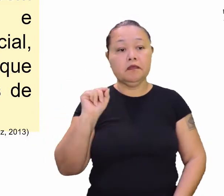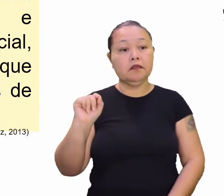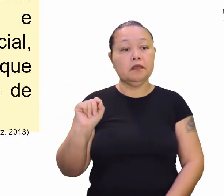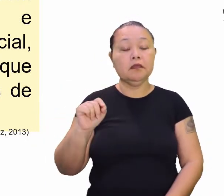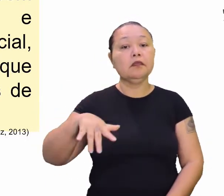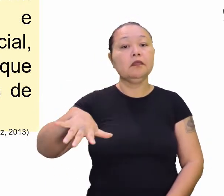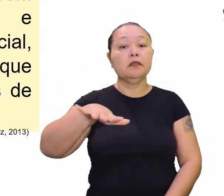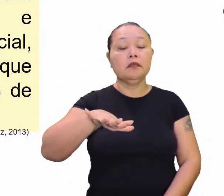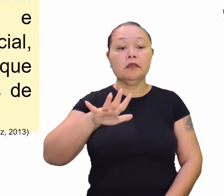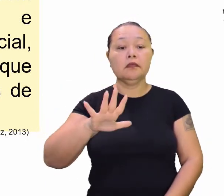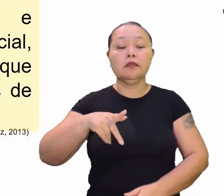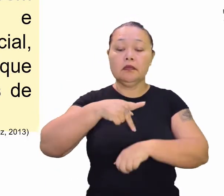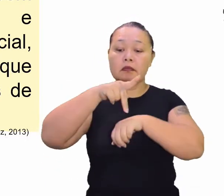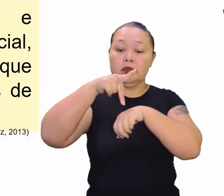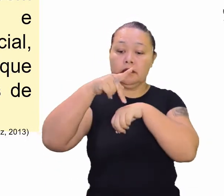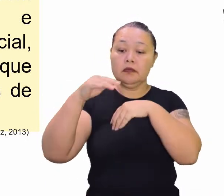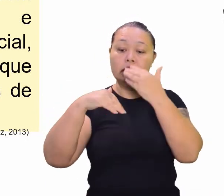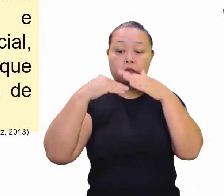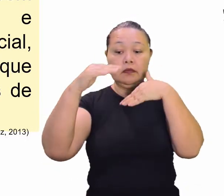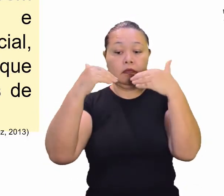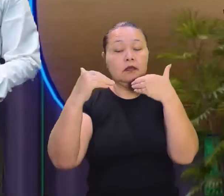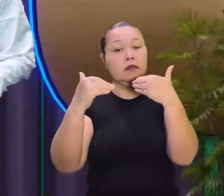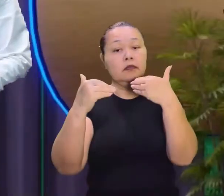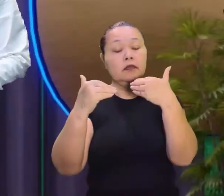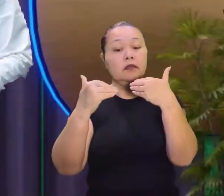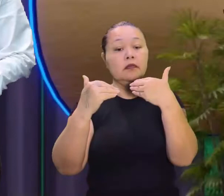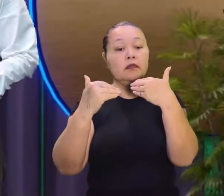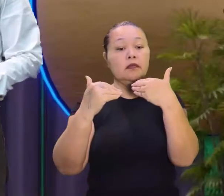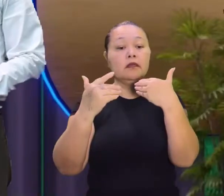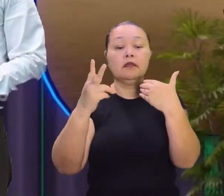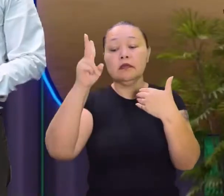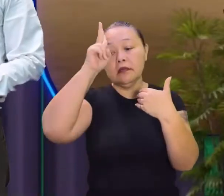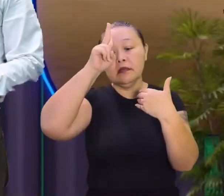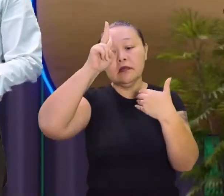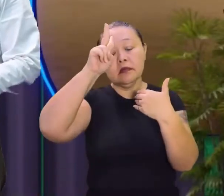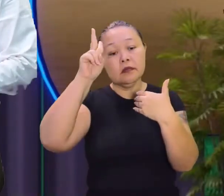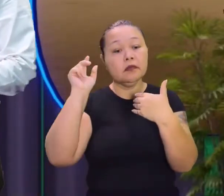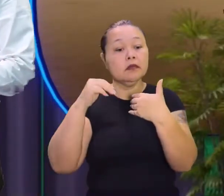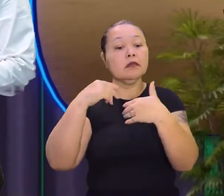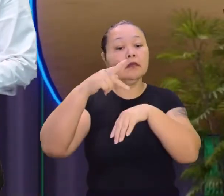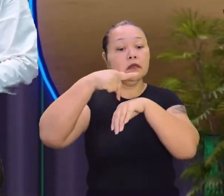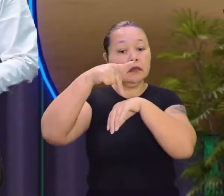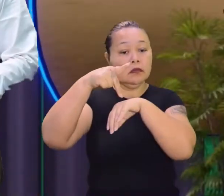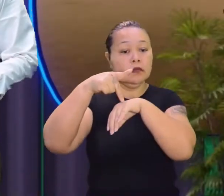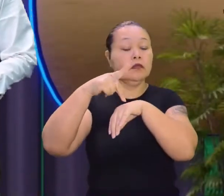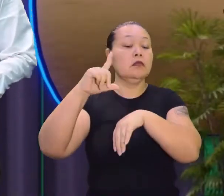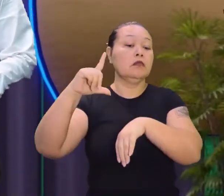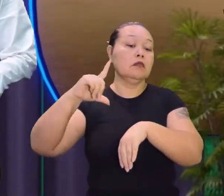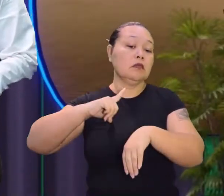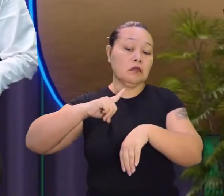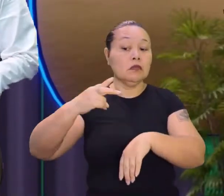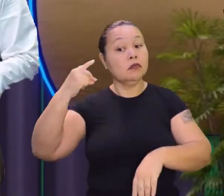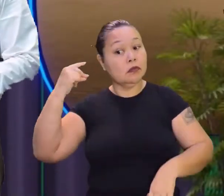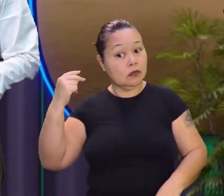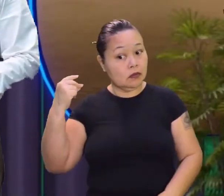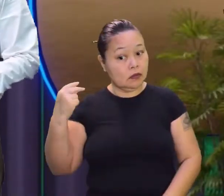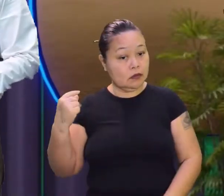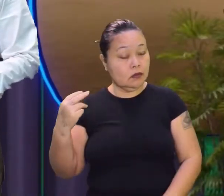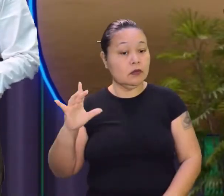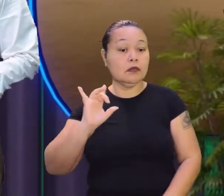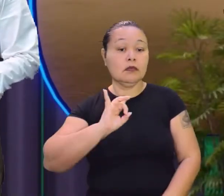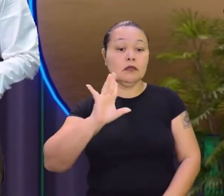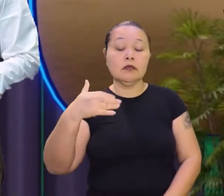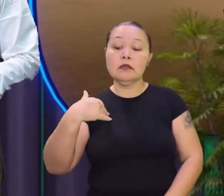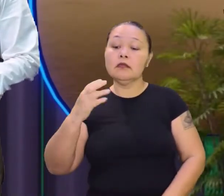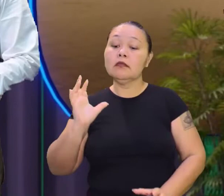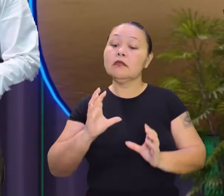essa galera, falando de país desenvolvido. A gente tem que lembrar o seguinte, que esses países aí já existem há muito tempo. Só que